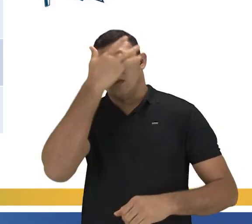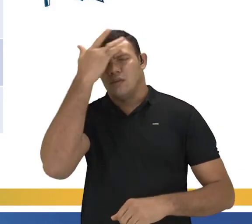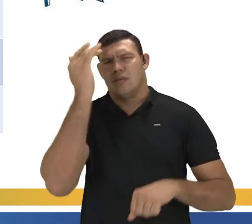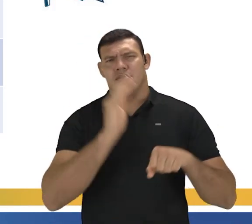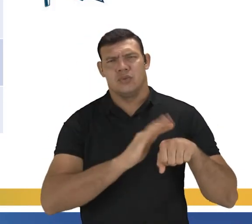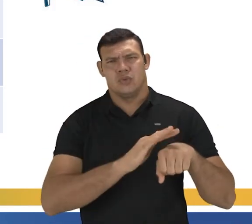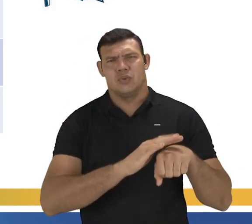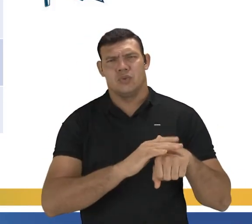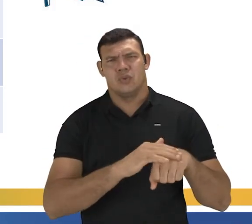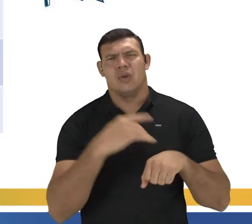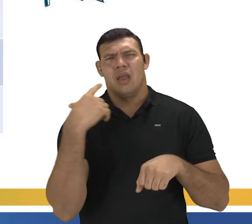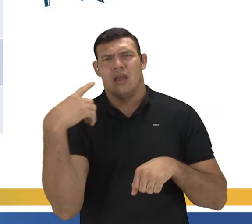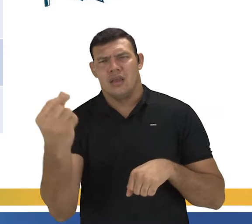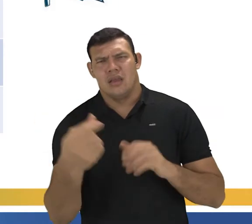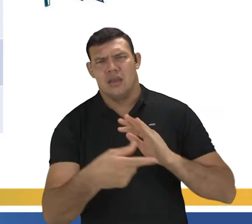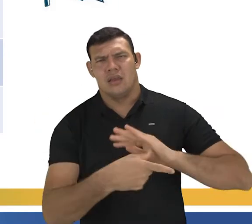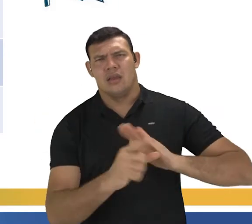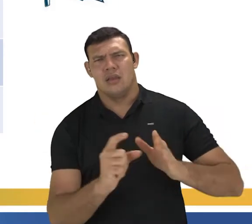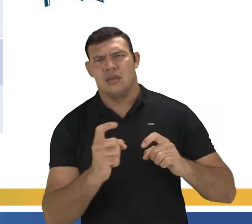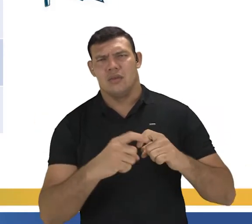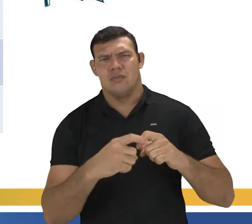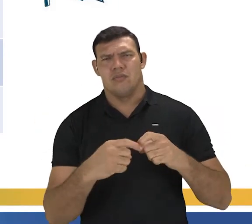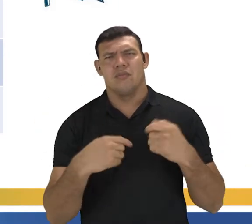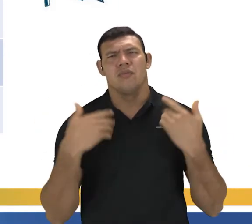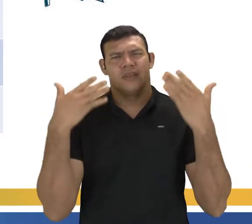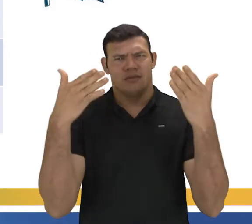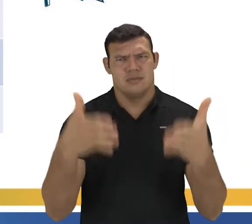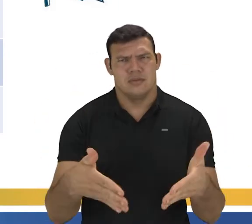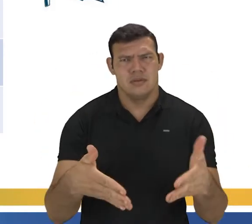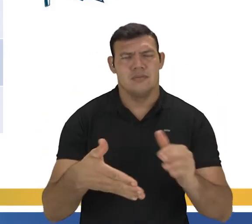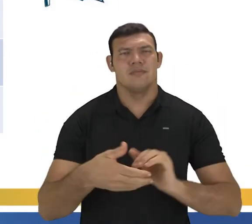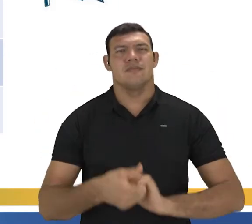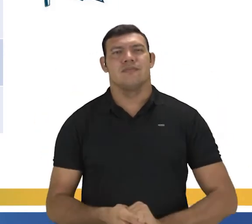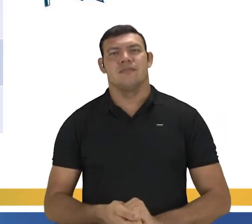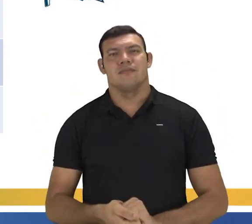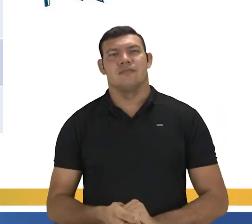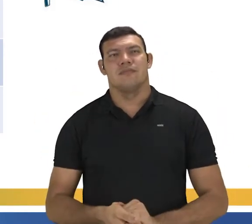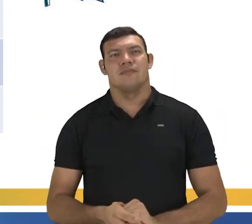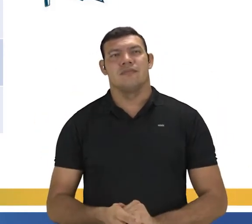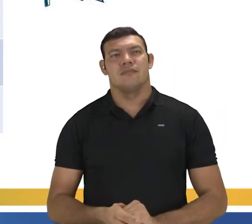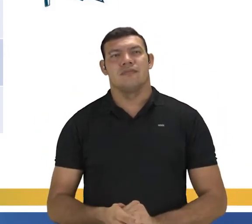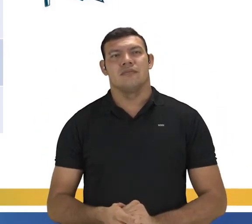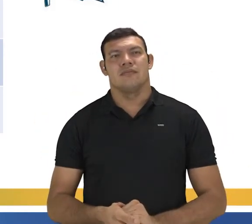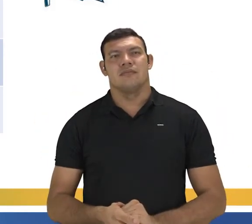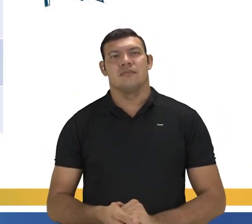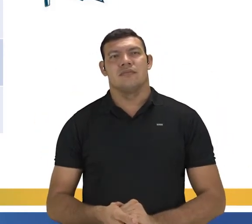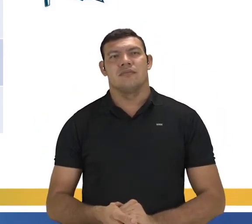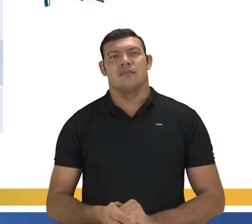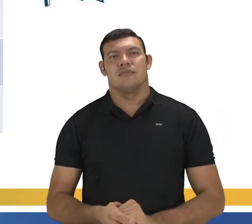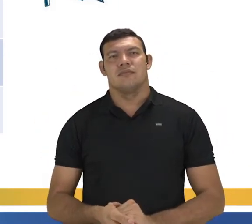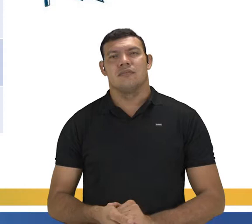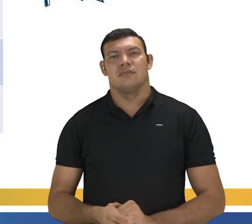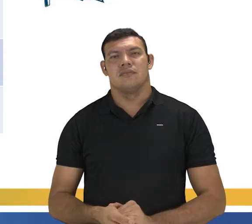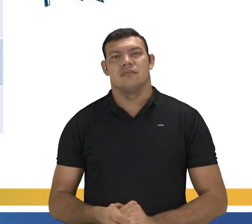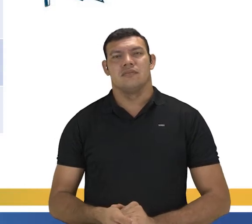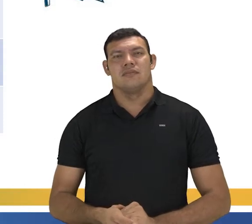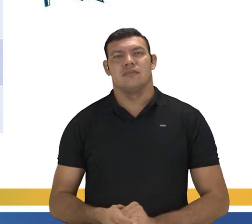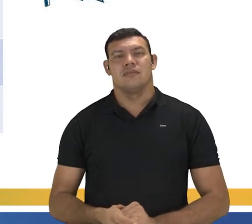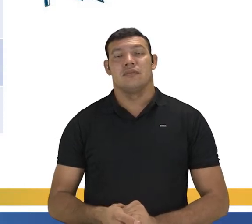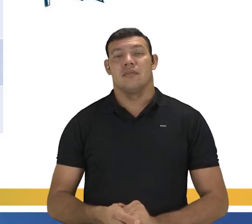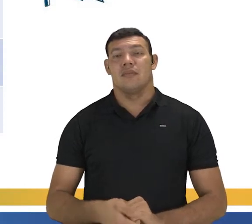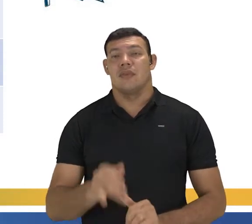saído antes do doutor entrar os dois chegar e aí você leva começando sujeito passado para receber uma pimenta